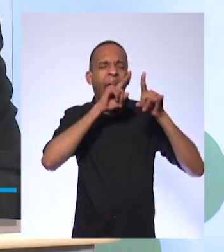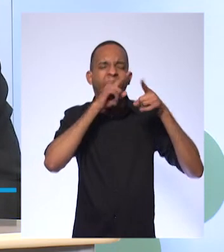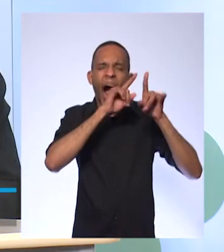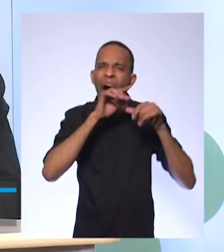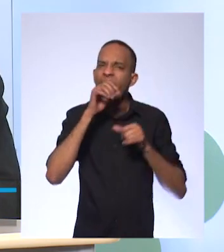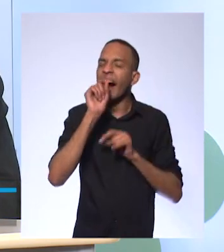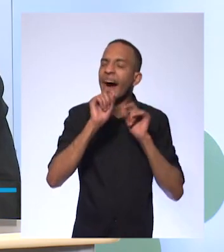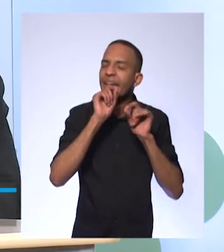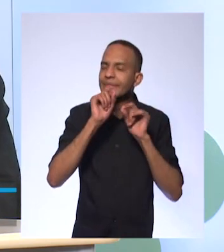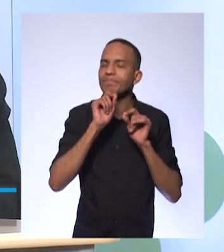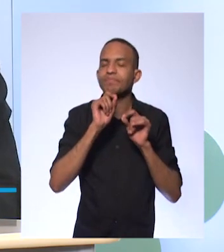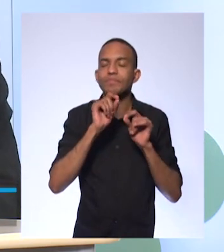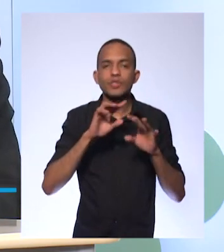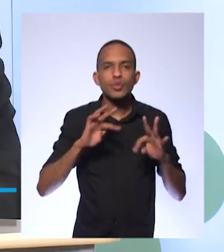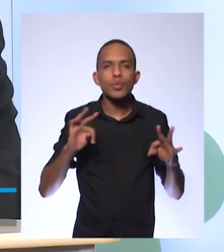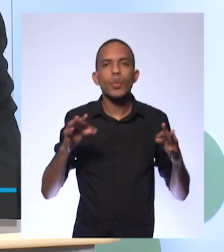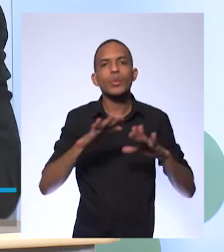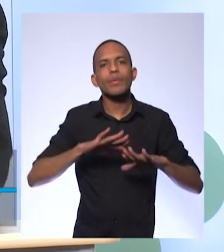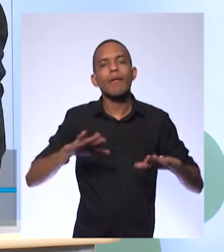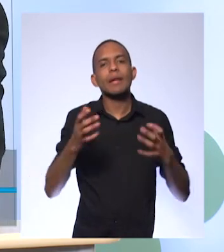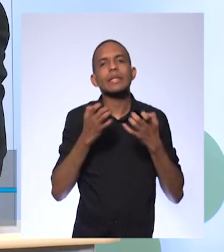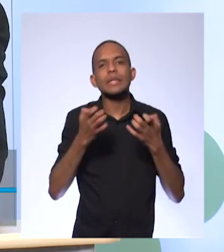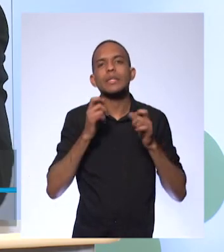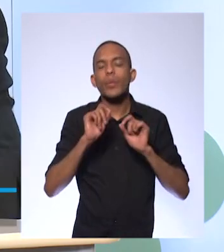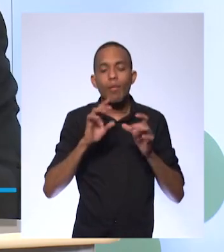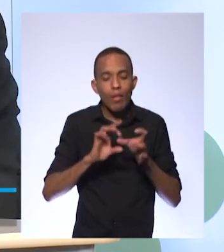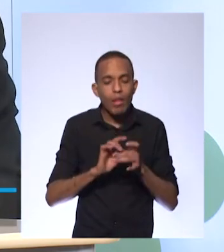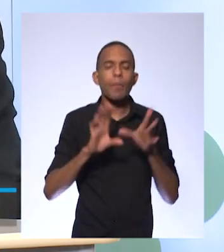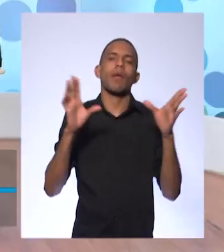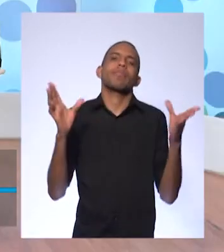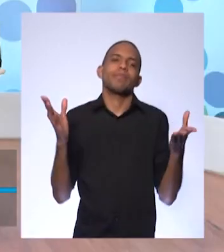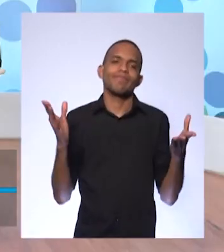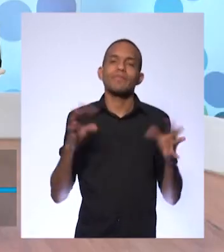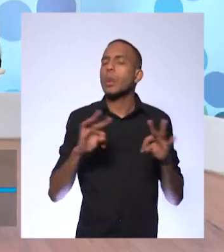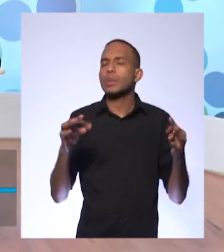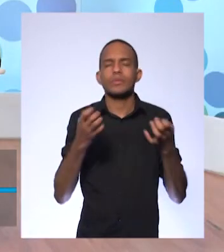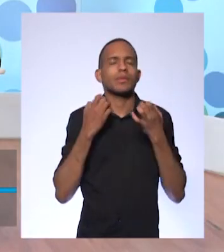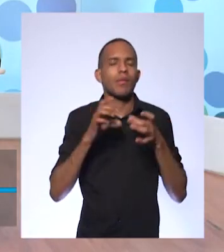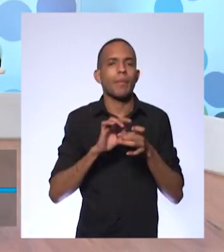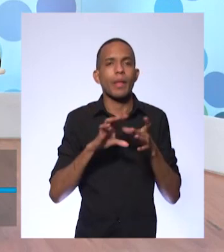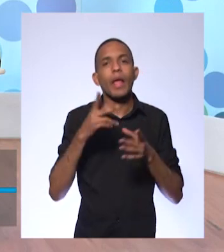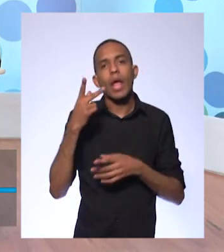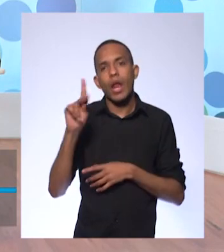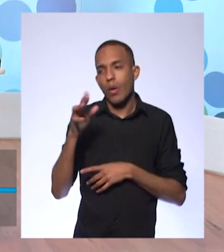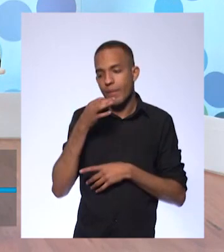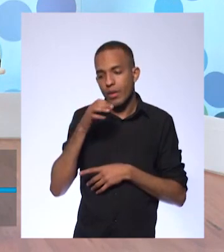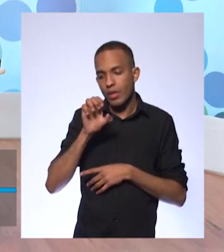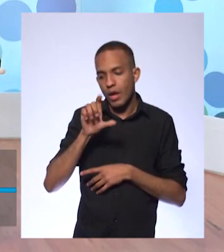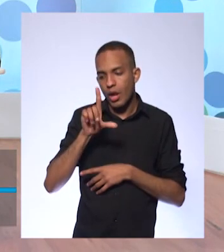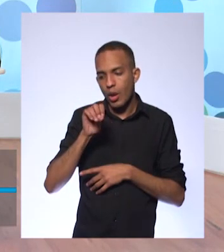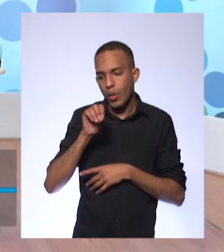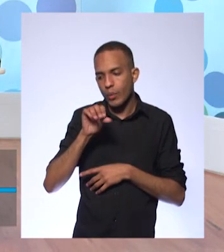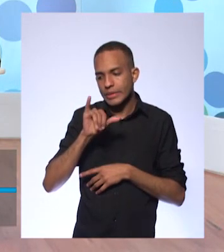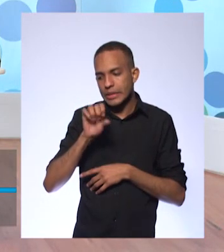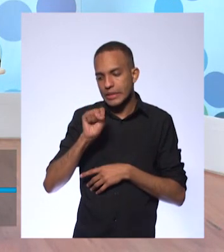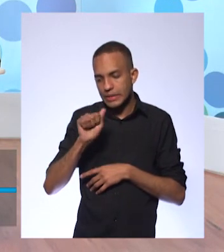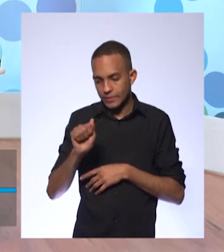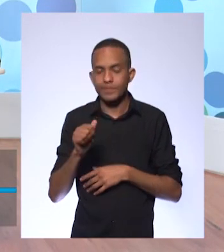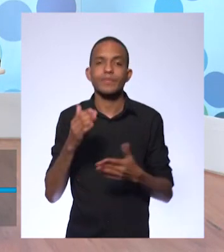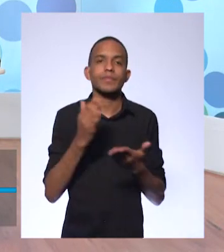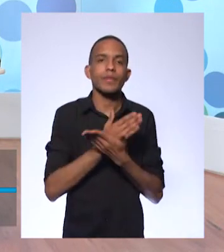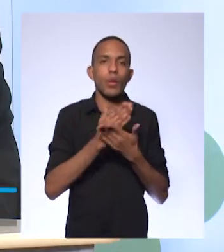contestatórios é que todos eles queriam algum tipo de liberdade, prof. É o que a Heloísa, está colocando.